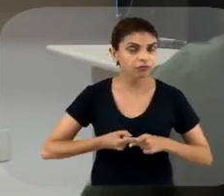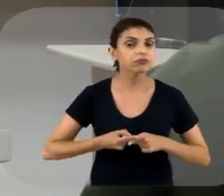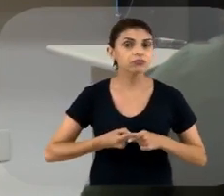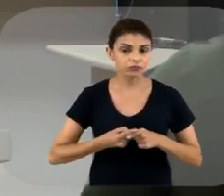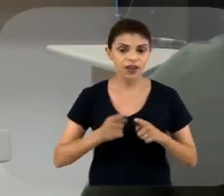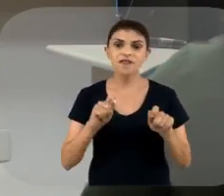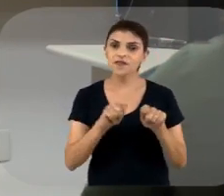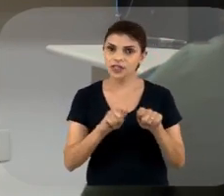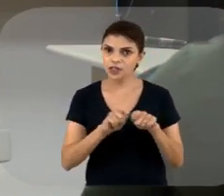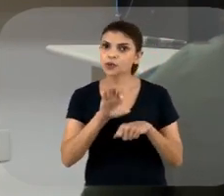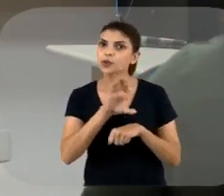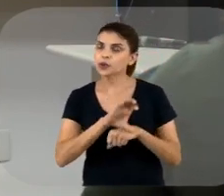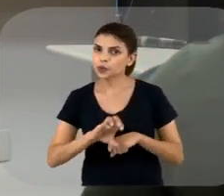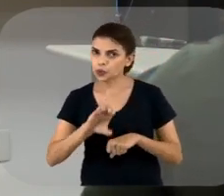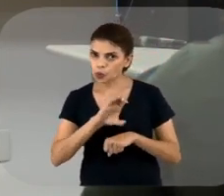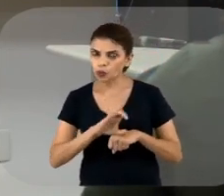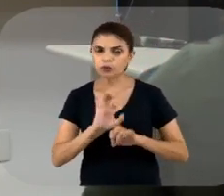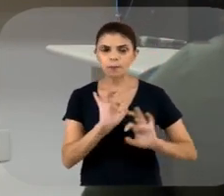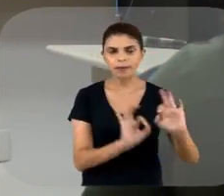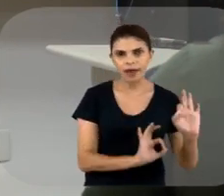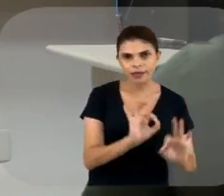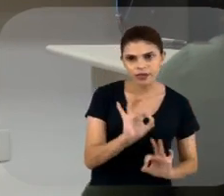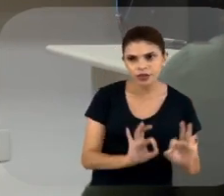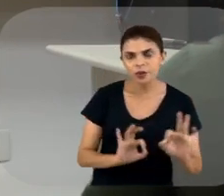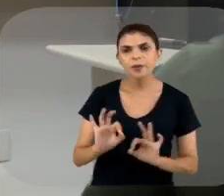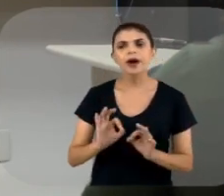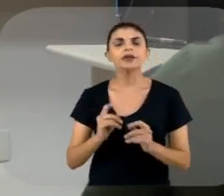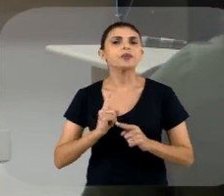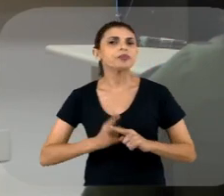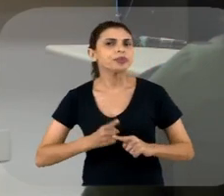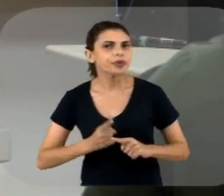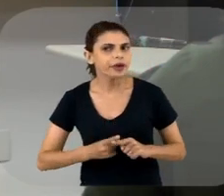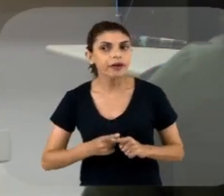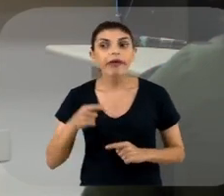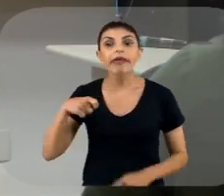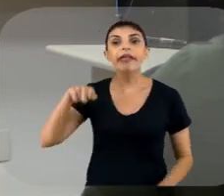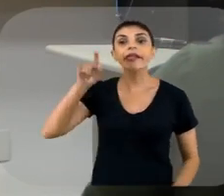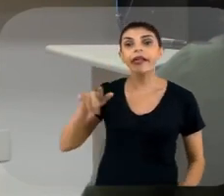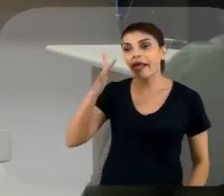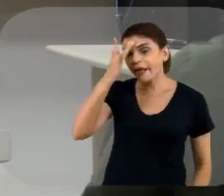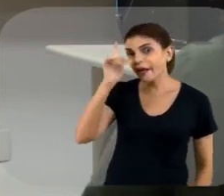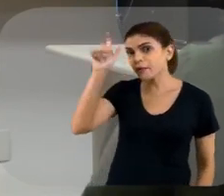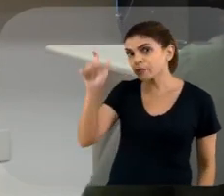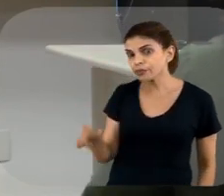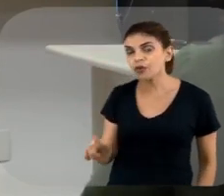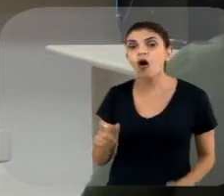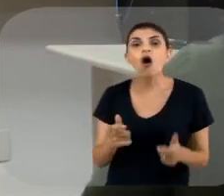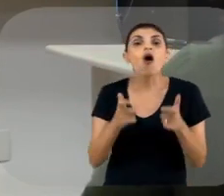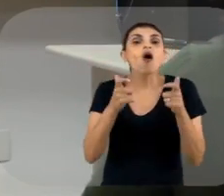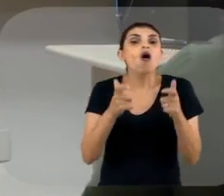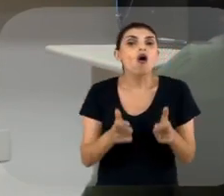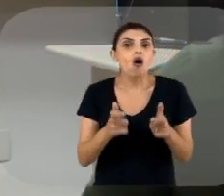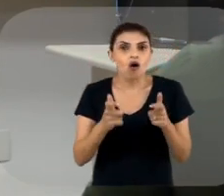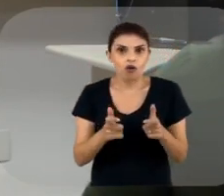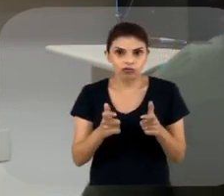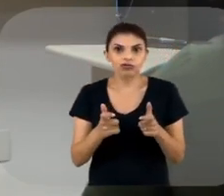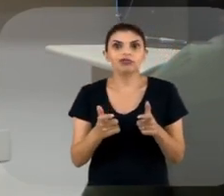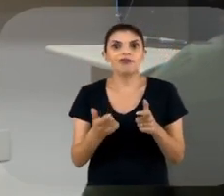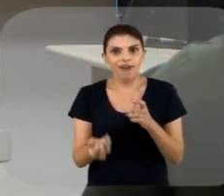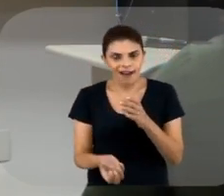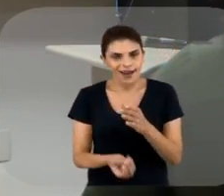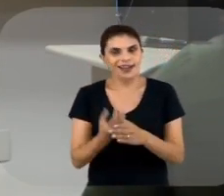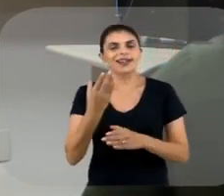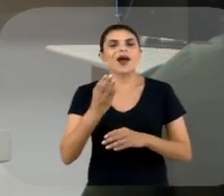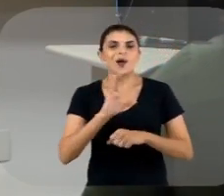né, que a gente está planejando isso, por quem, onde, né, no caso aqui vai ser